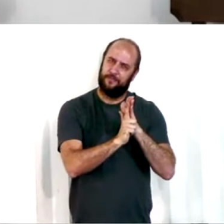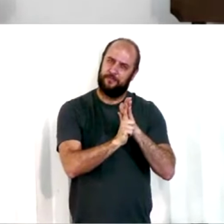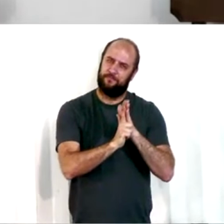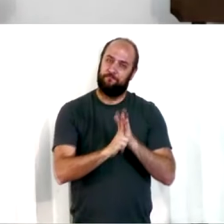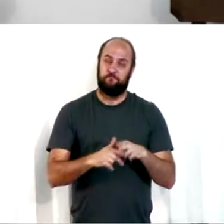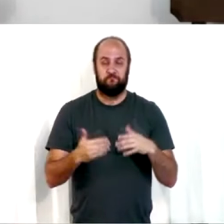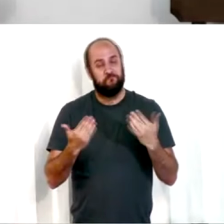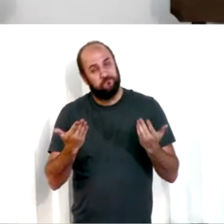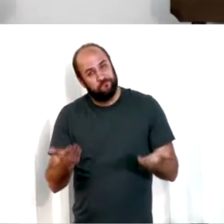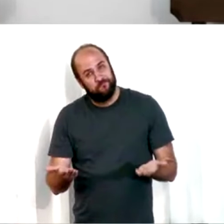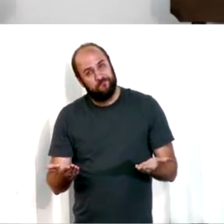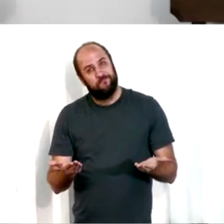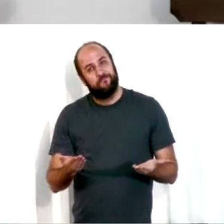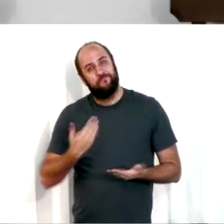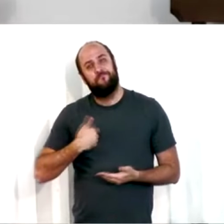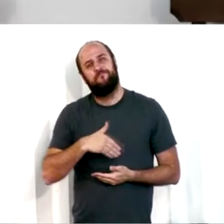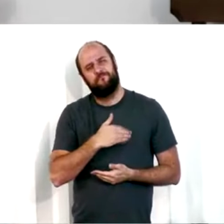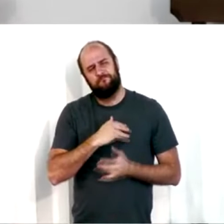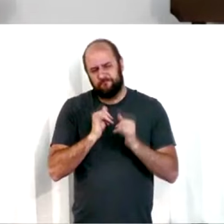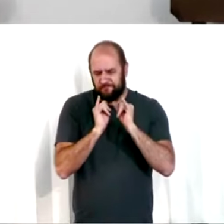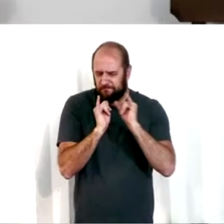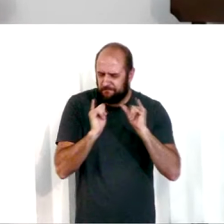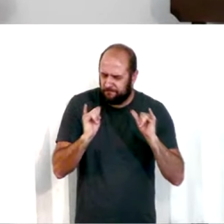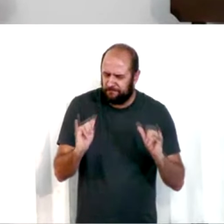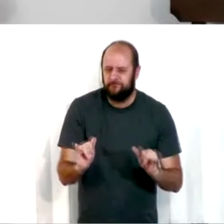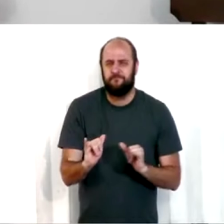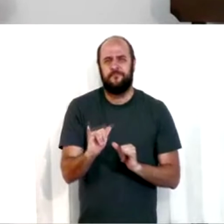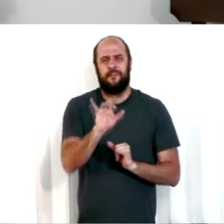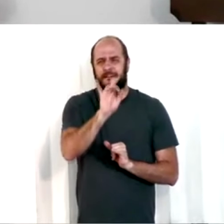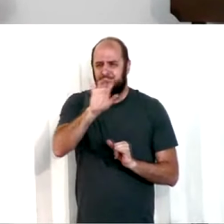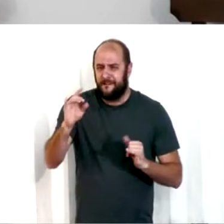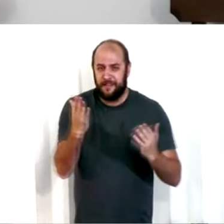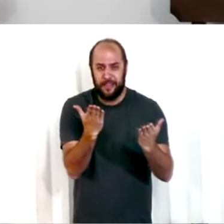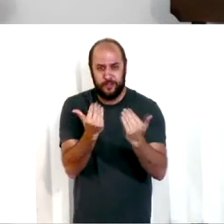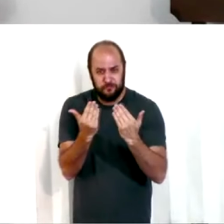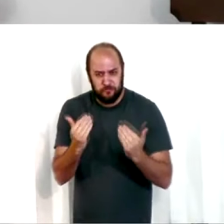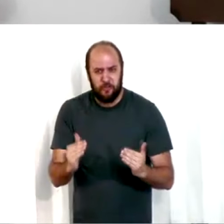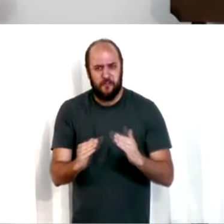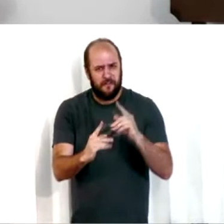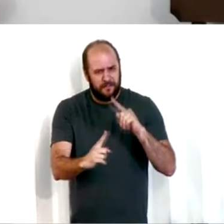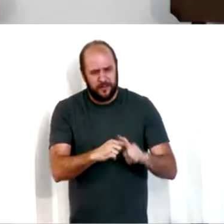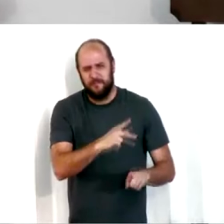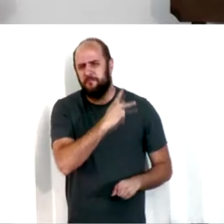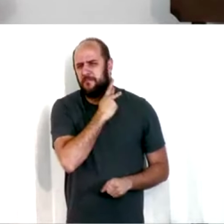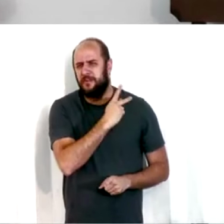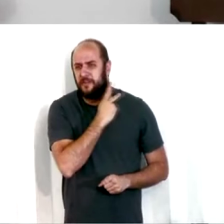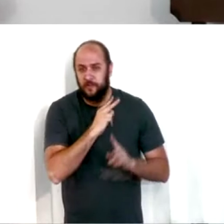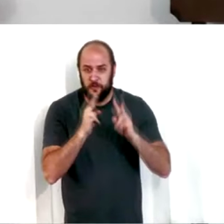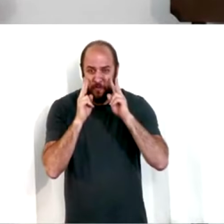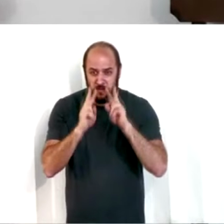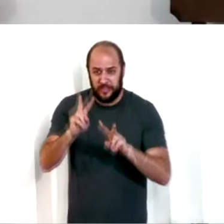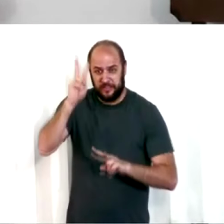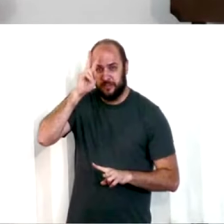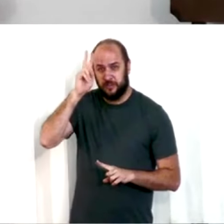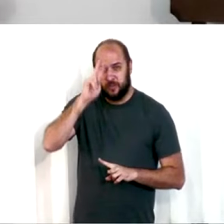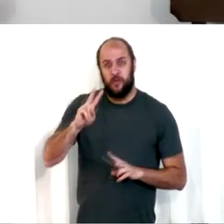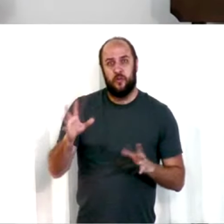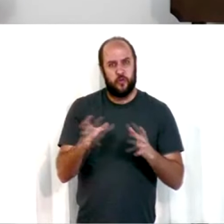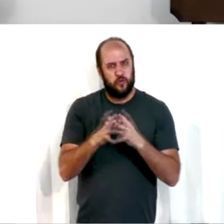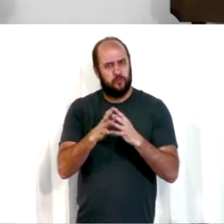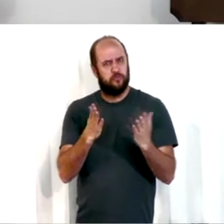sendo, nós podemos dizer, como gosta de dizer cada jovem presbiteriano ao olhar para a história da UMP: